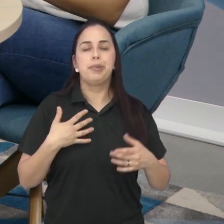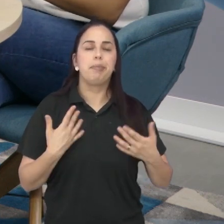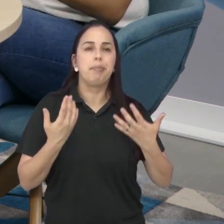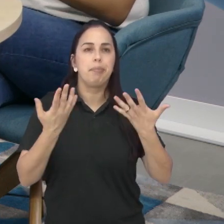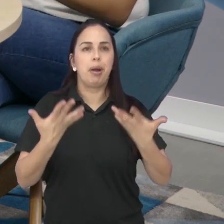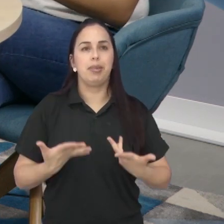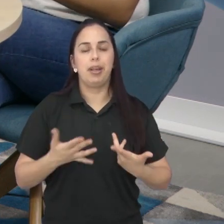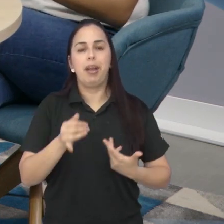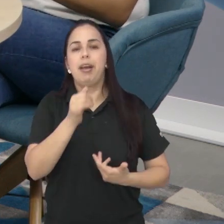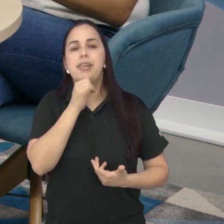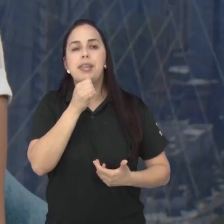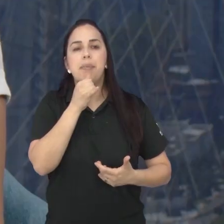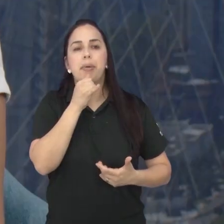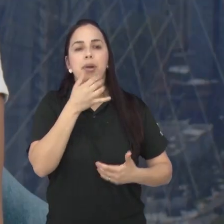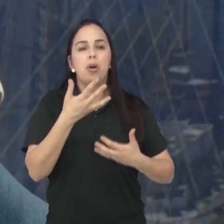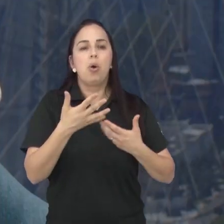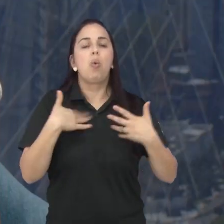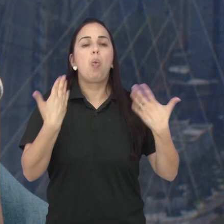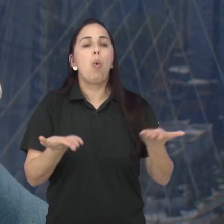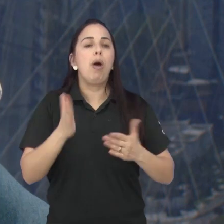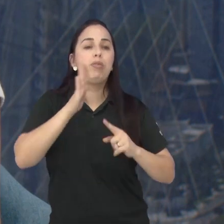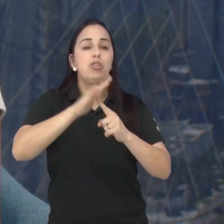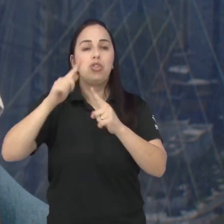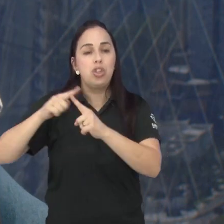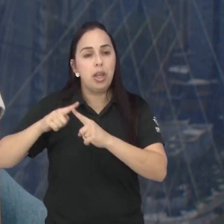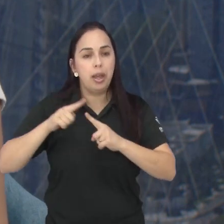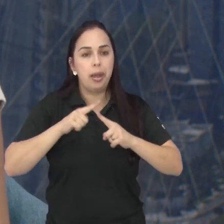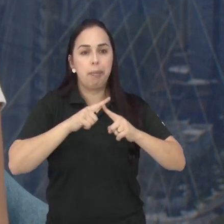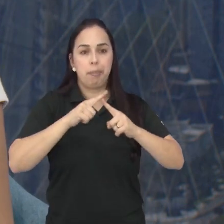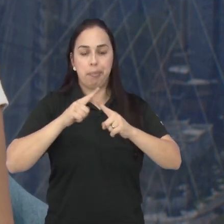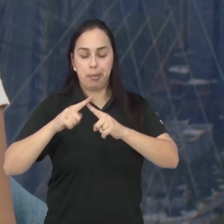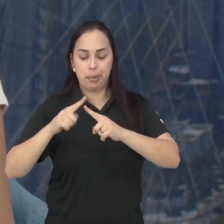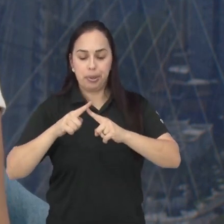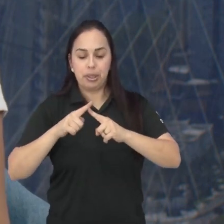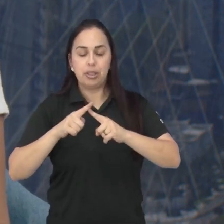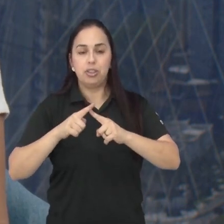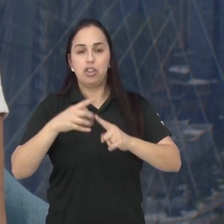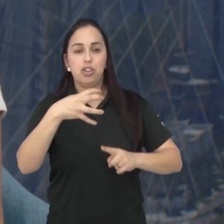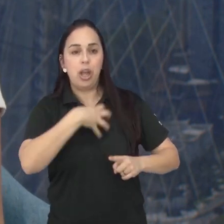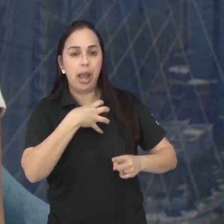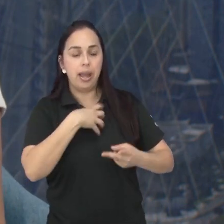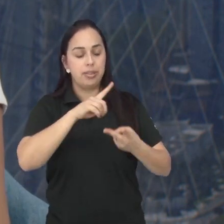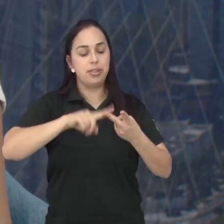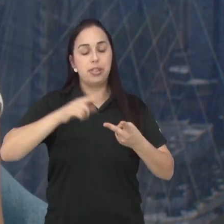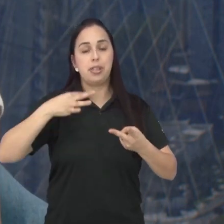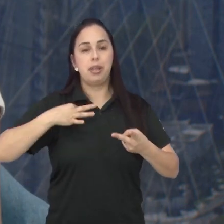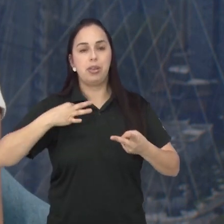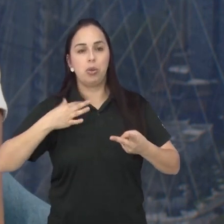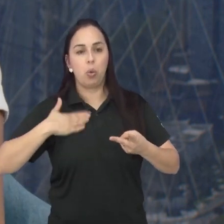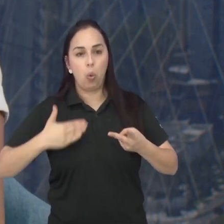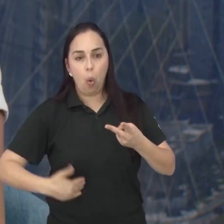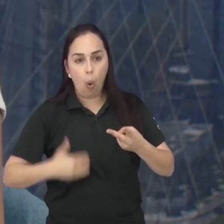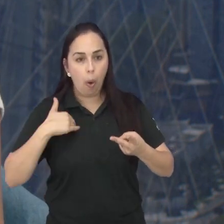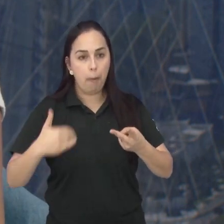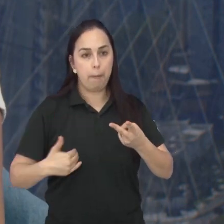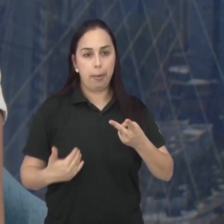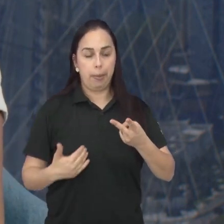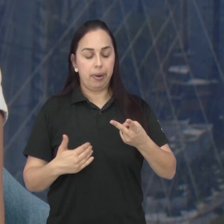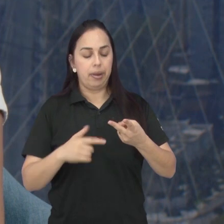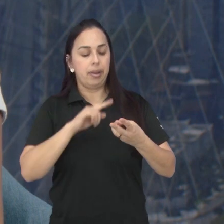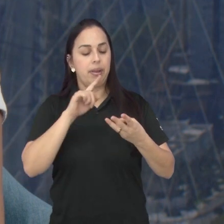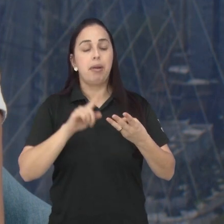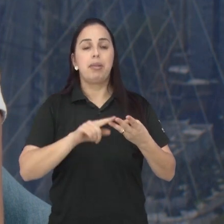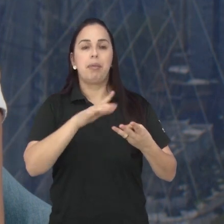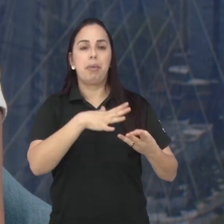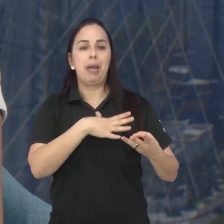Então, que é a maternidade, né? Mas é um tipo também específico de maternidade, né? Não é uma maternidade que possa